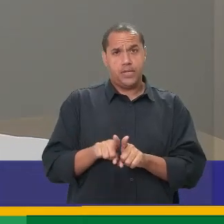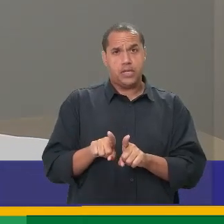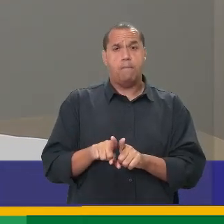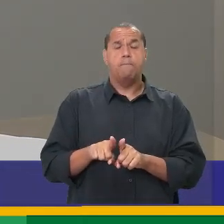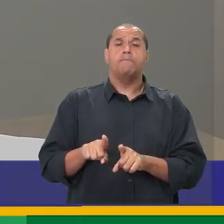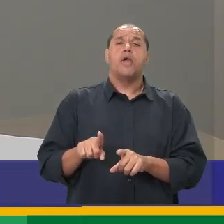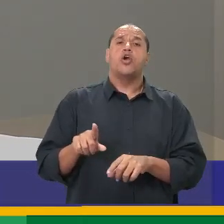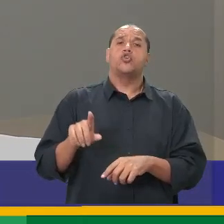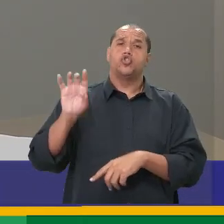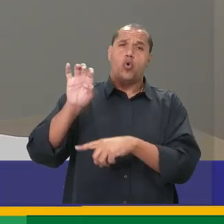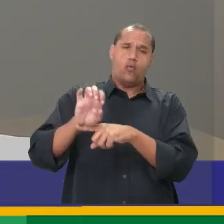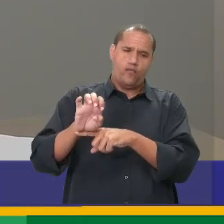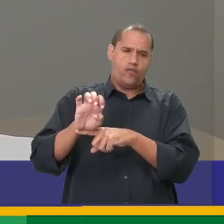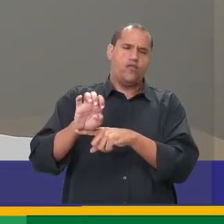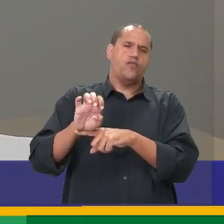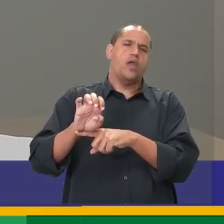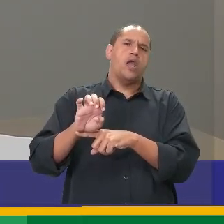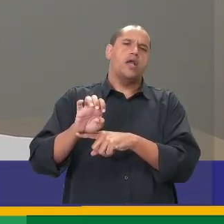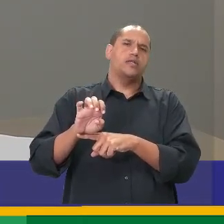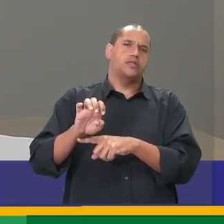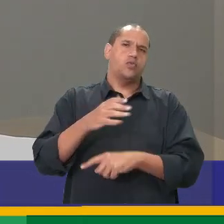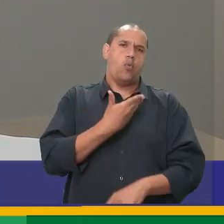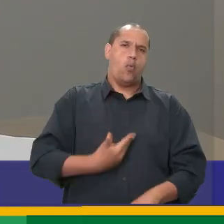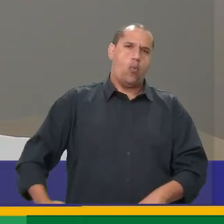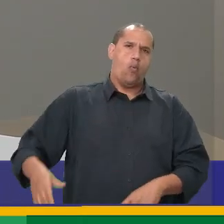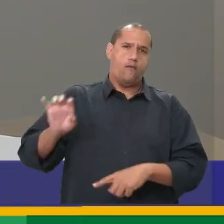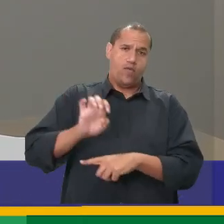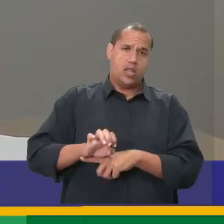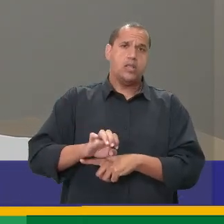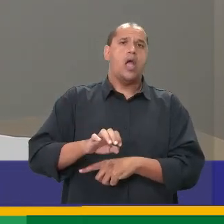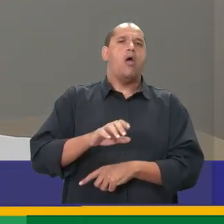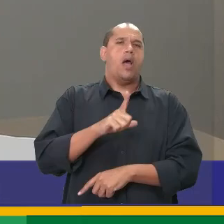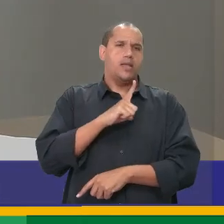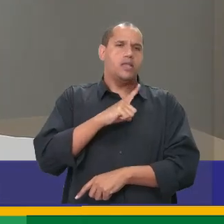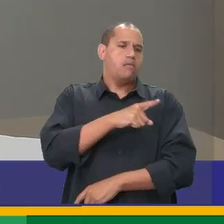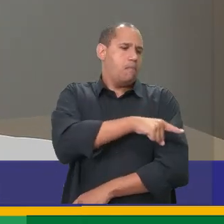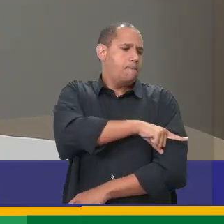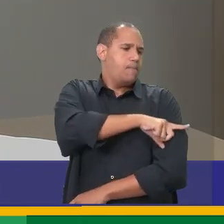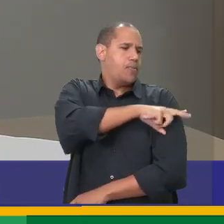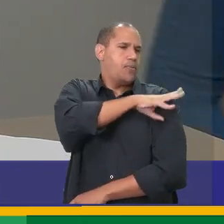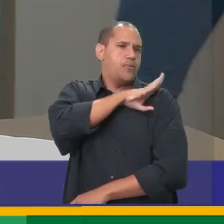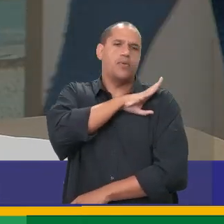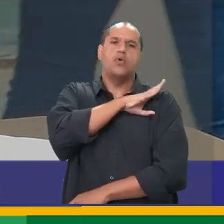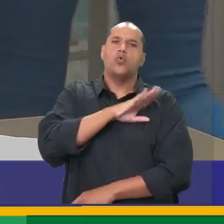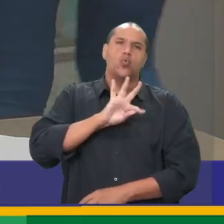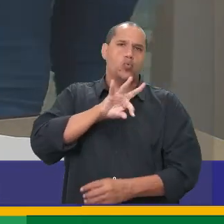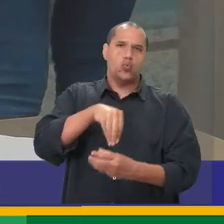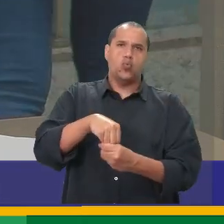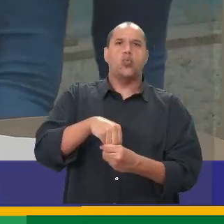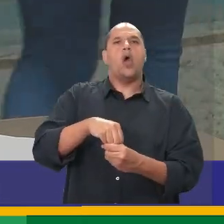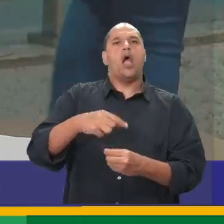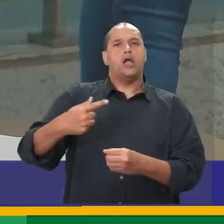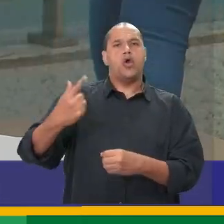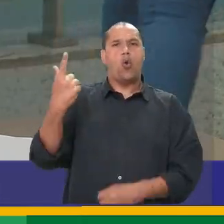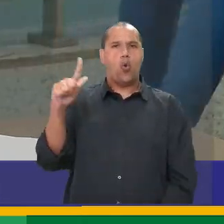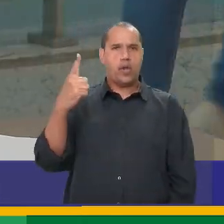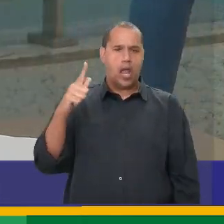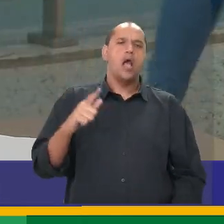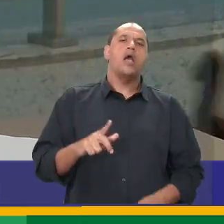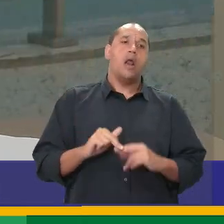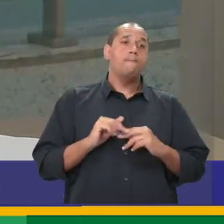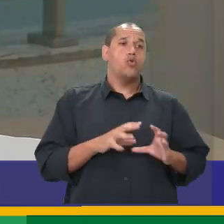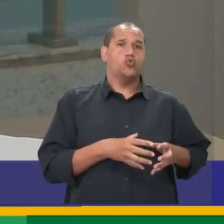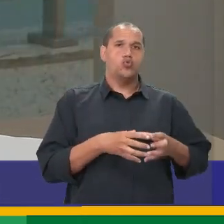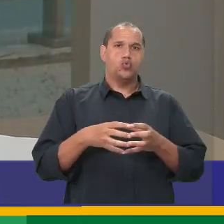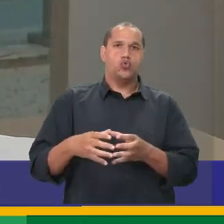fundament fundamental do em Goiânia e aí eu não sabia o número de alunos que eu fui levar os conselheiros tutelares como presidente da Comissão